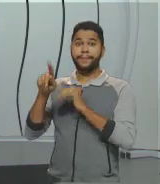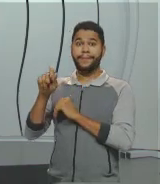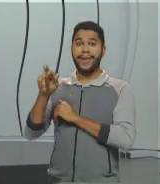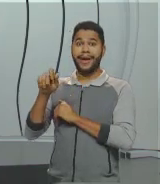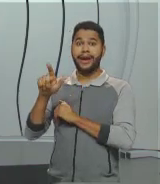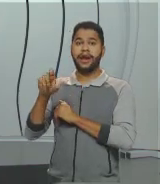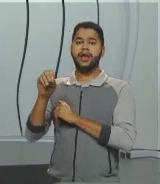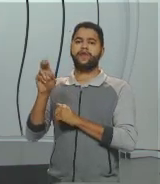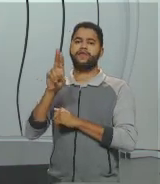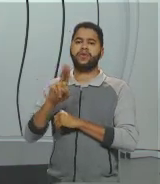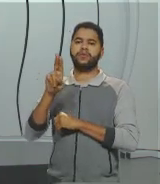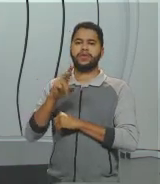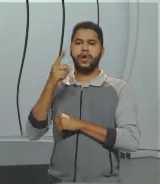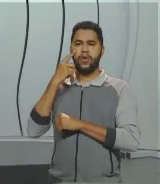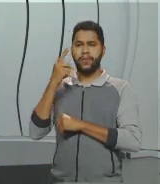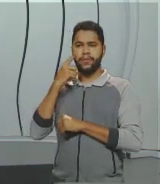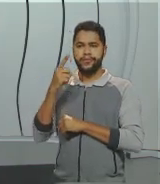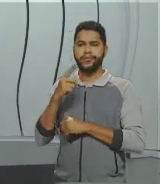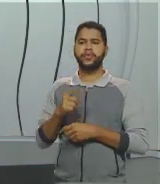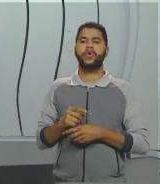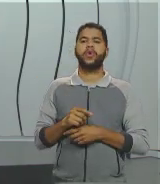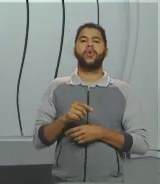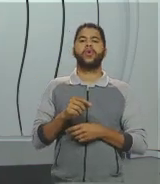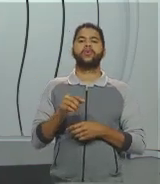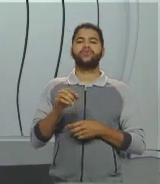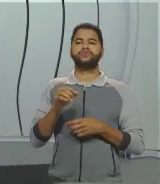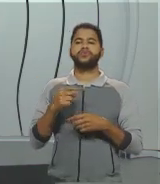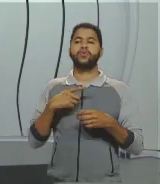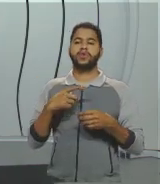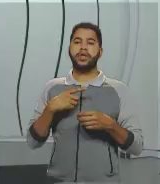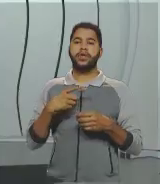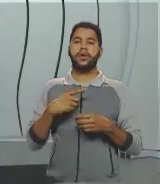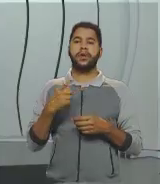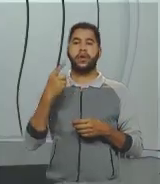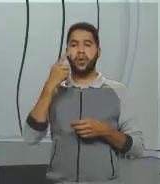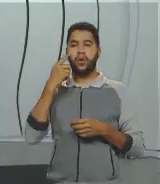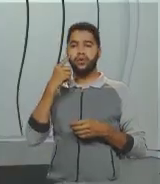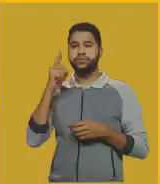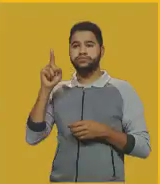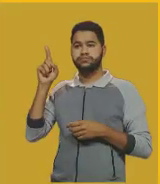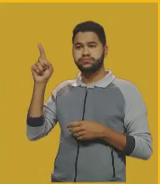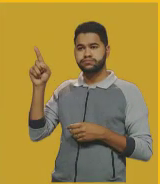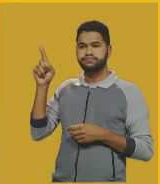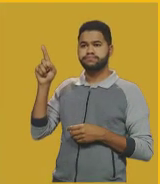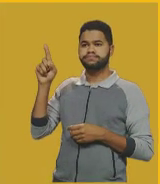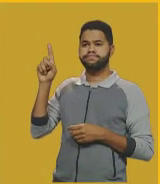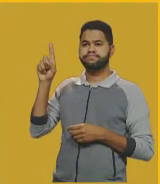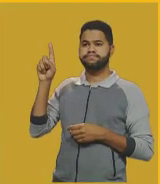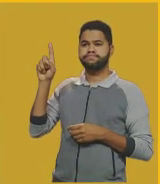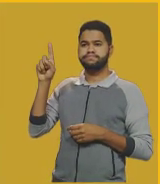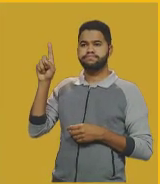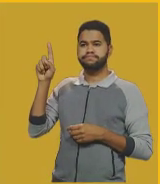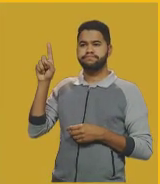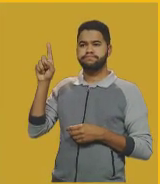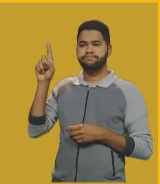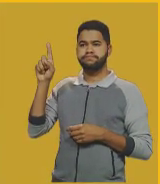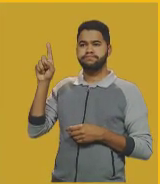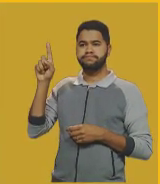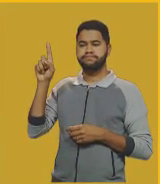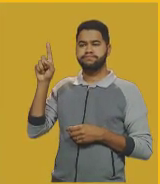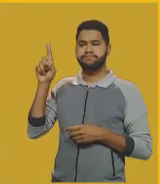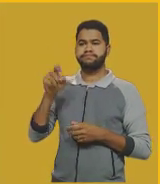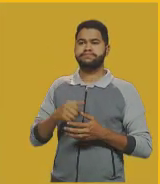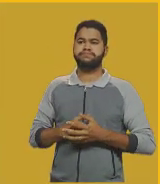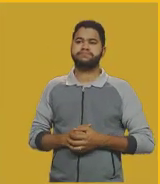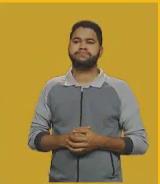usar a equação 1 sobre REC, que é resistência equivalente, é igual a 1 sobre R1, mais 1 sobre